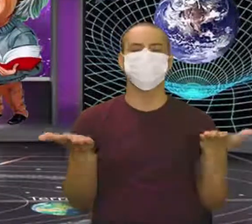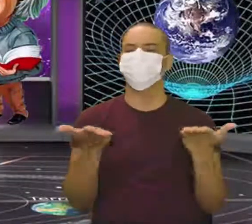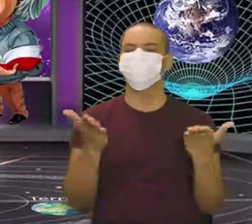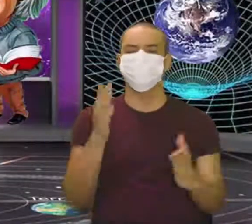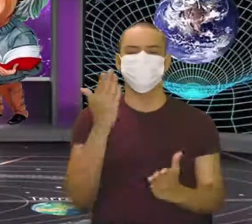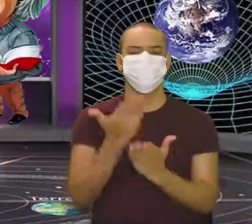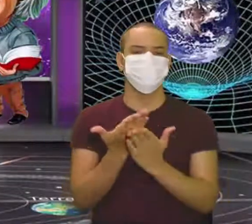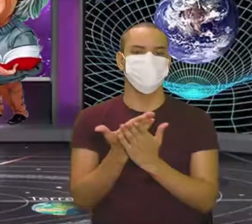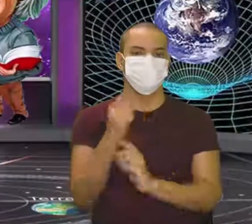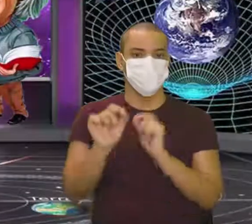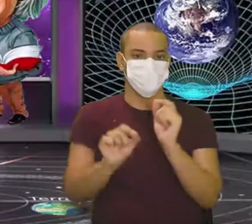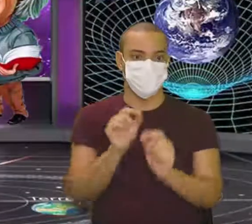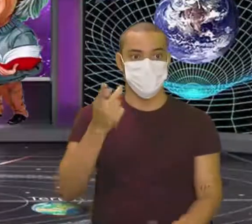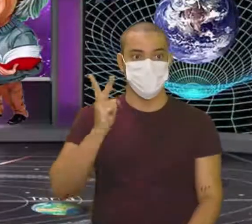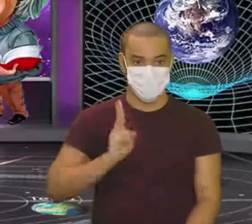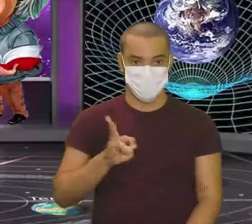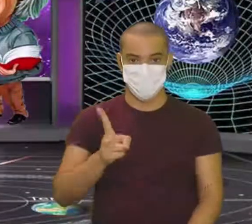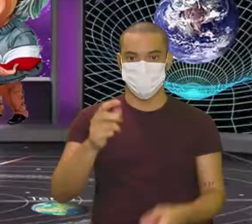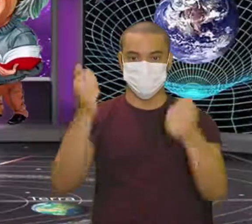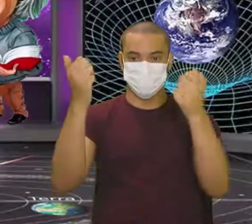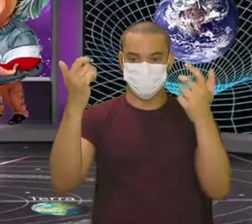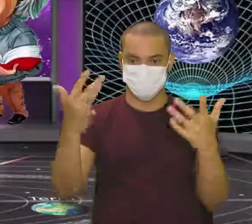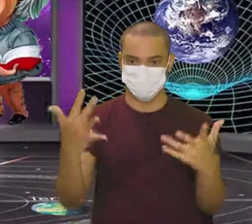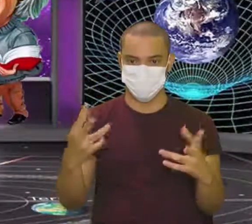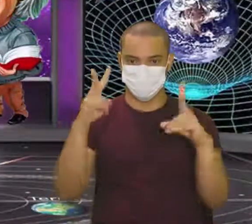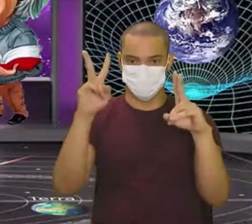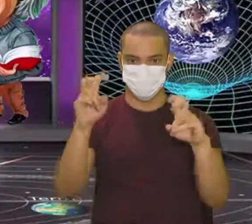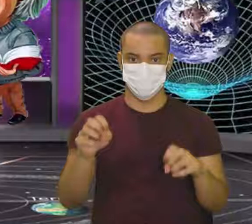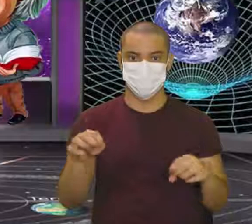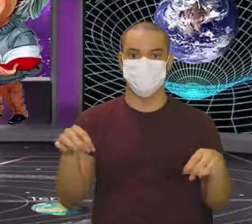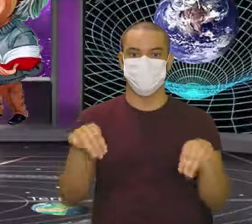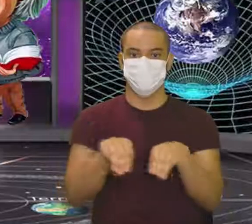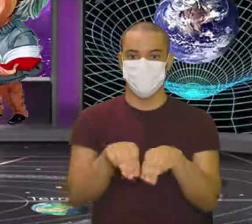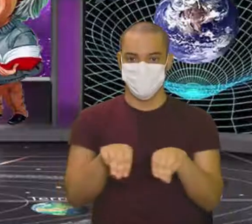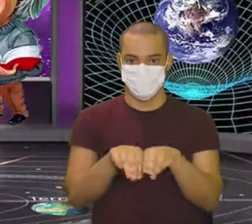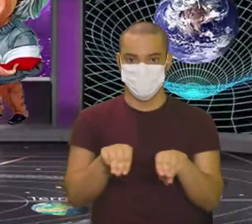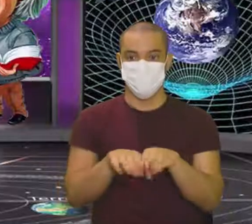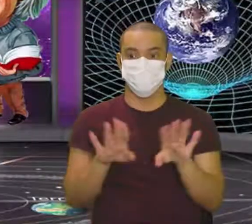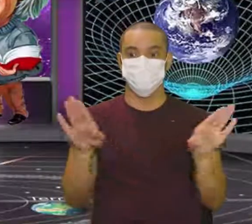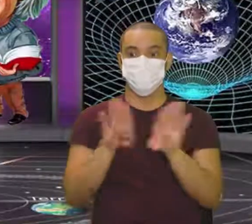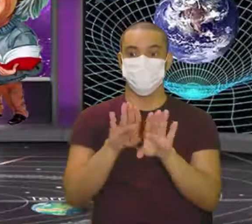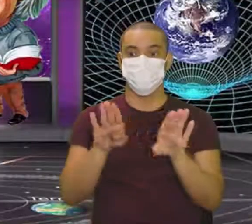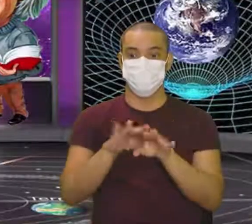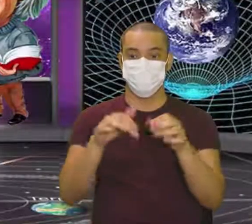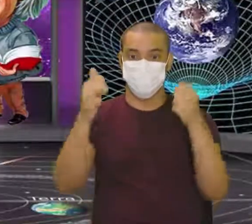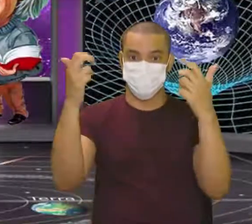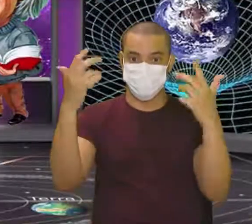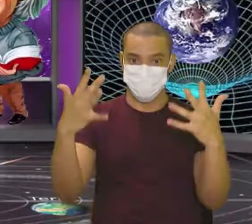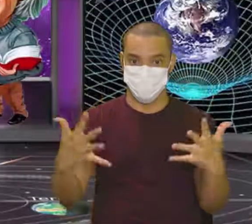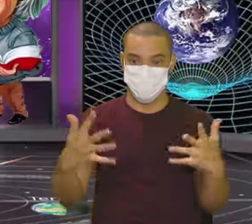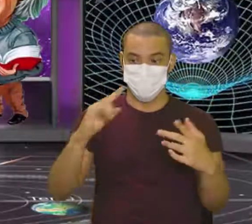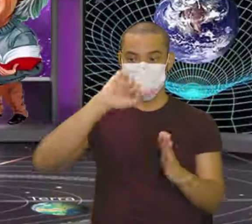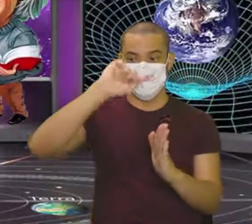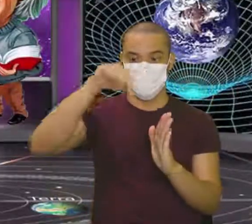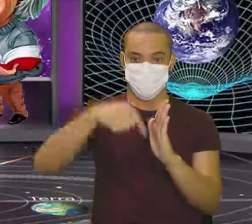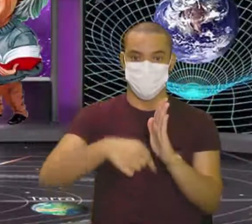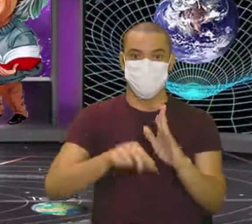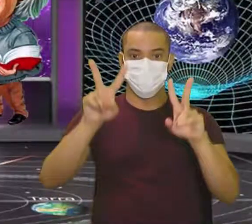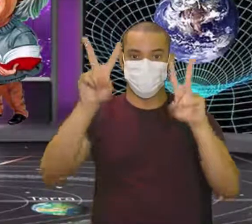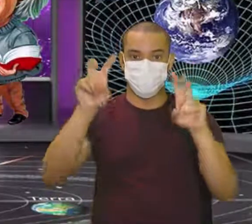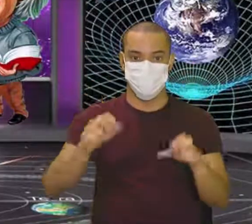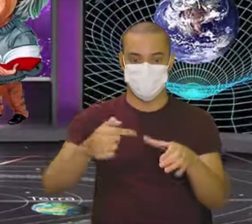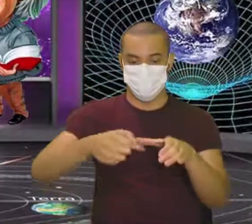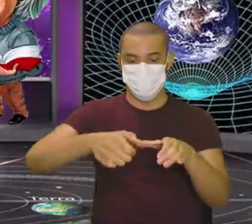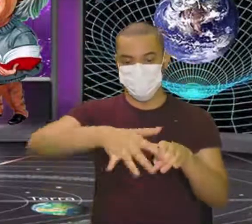Hoje nós vamos continuar falando de magnetismo e hoje nós vamos aprofundar a respeito de